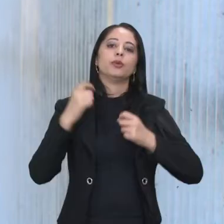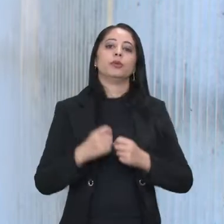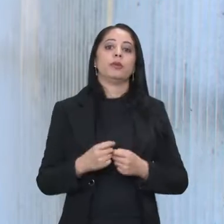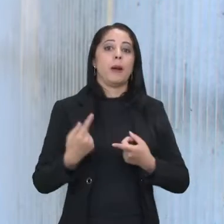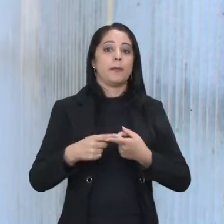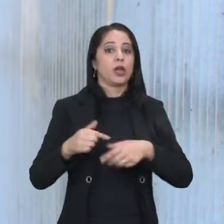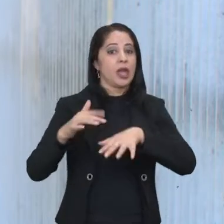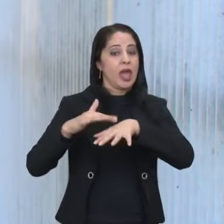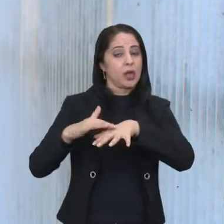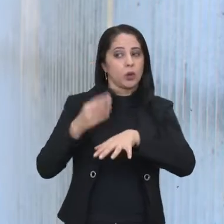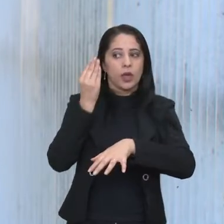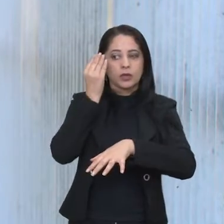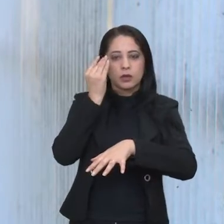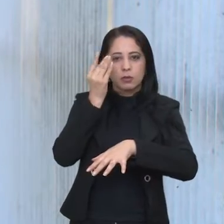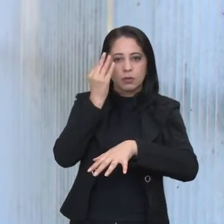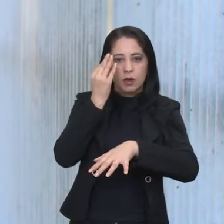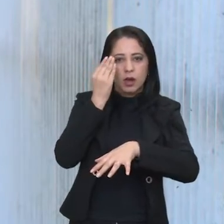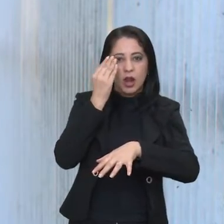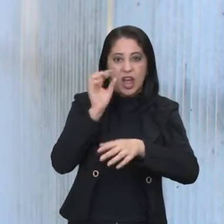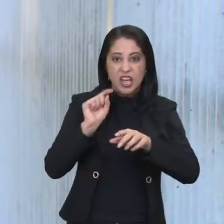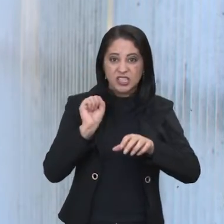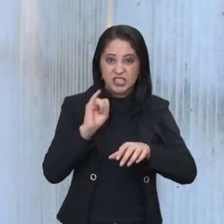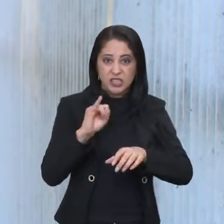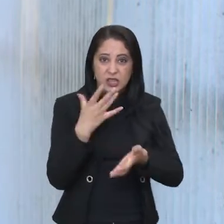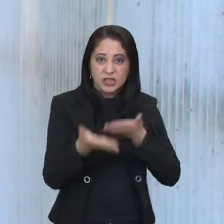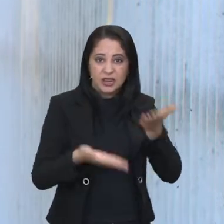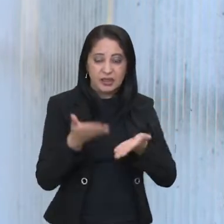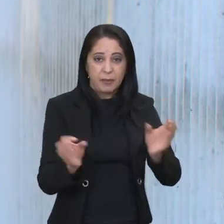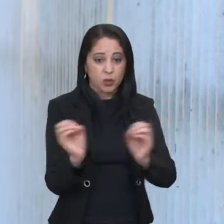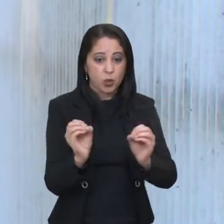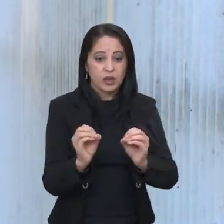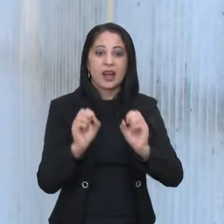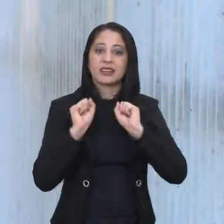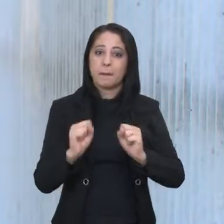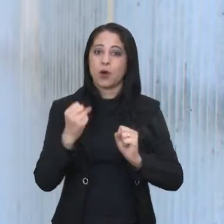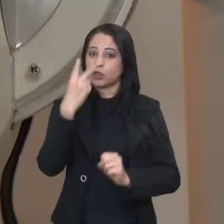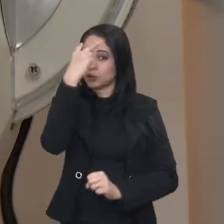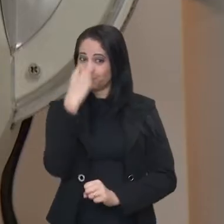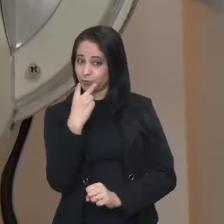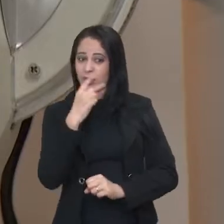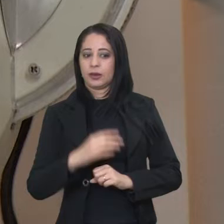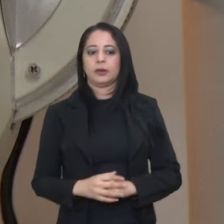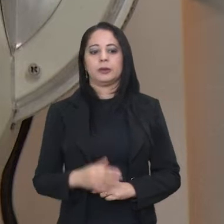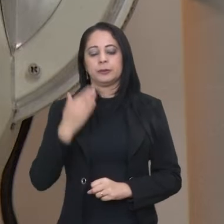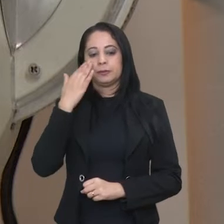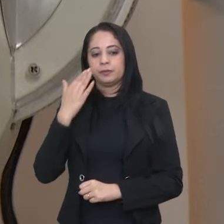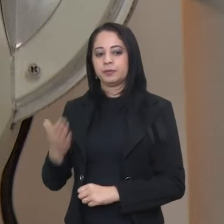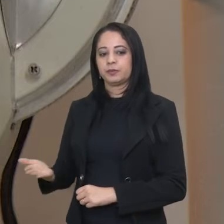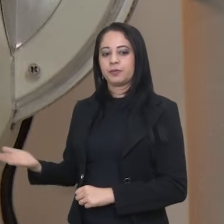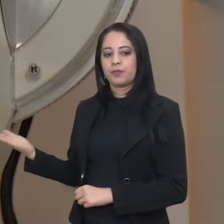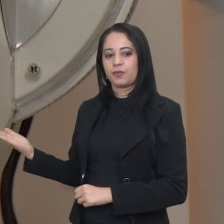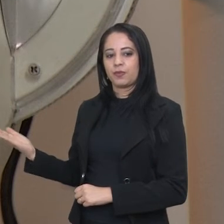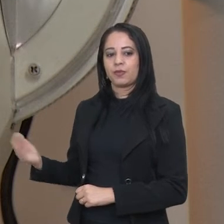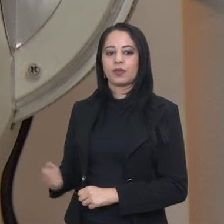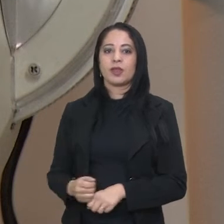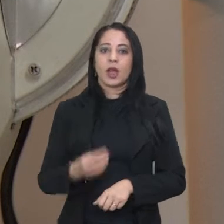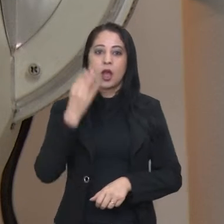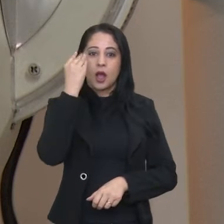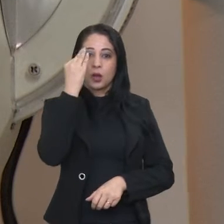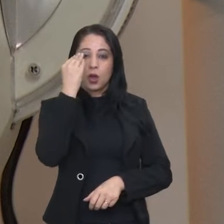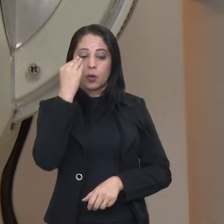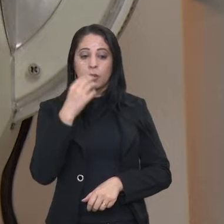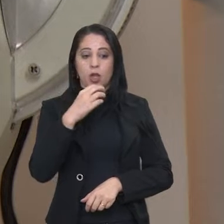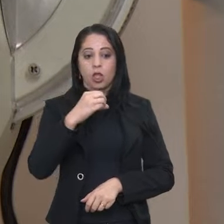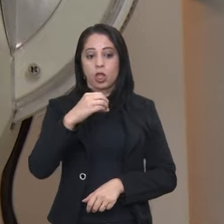que preocupa, já que o glaucoma, se não tratado, pode levar à cegueira. Segundo o Ministério da Saúde, o